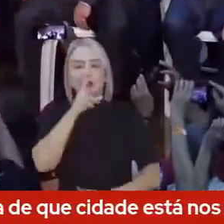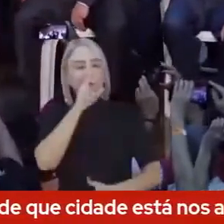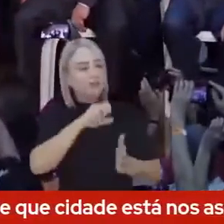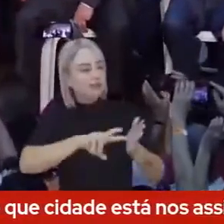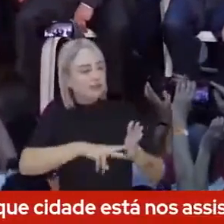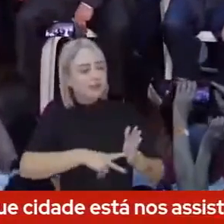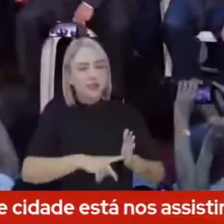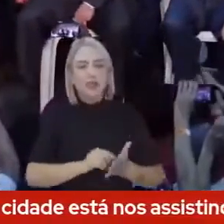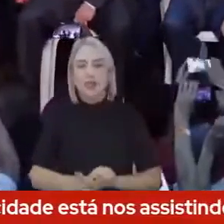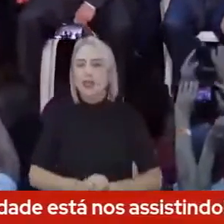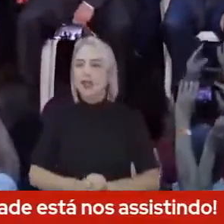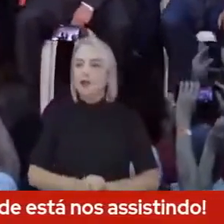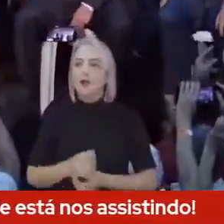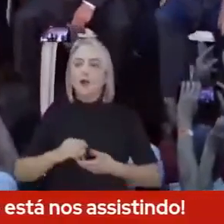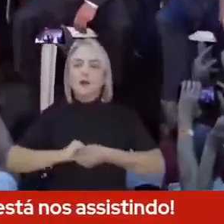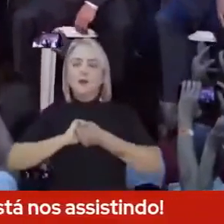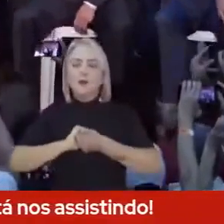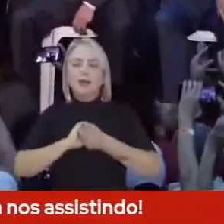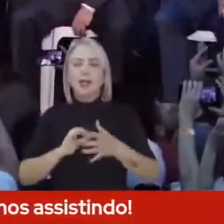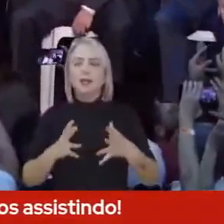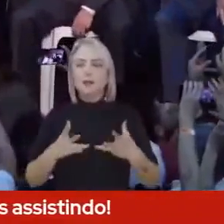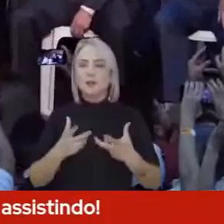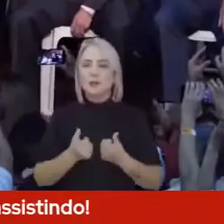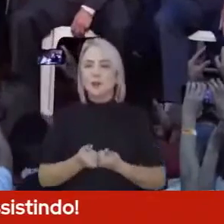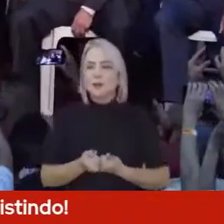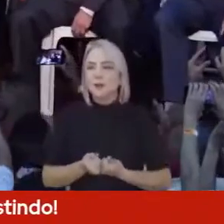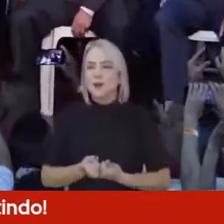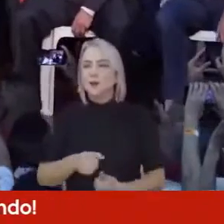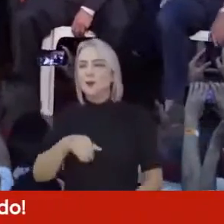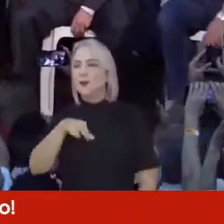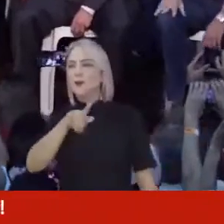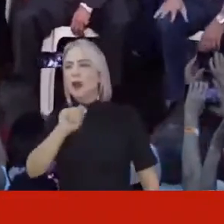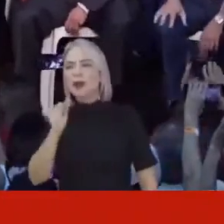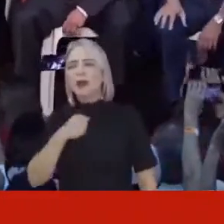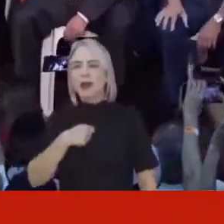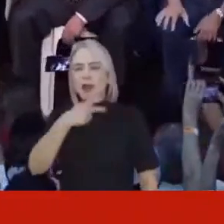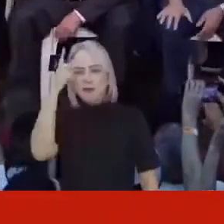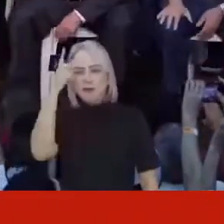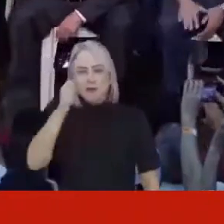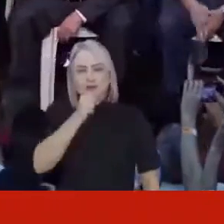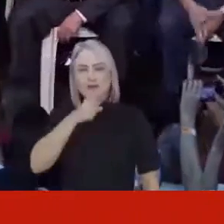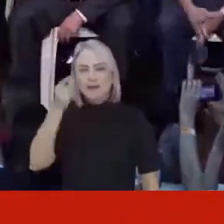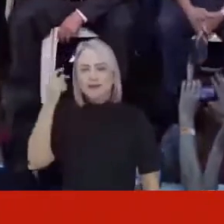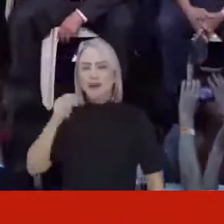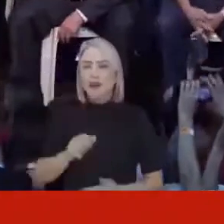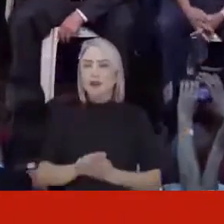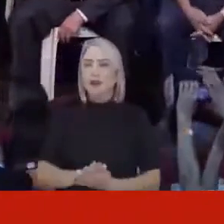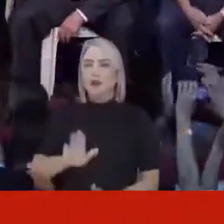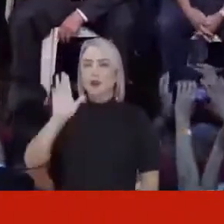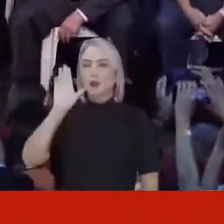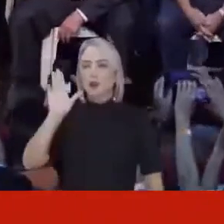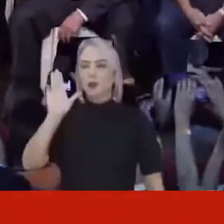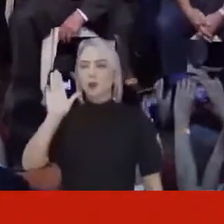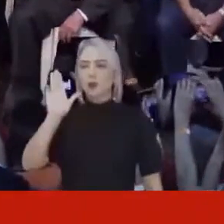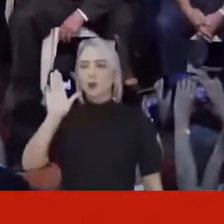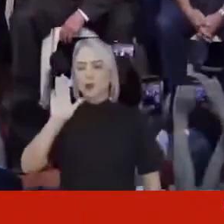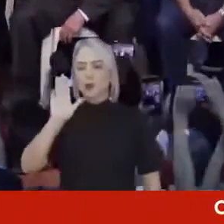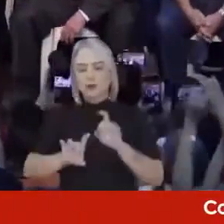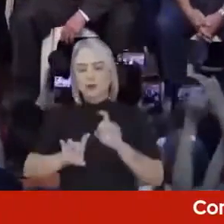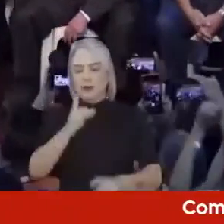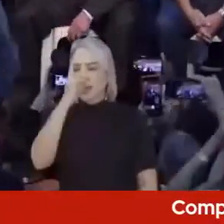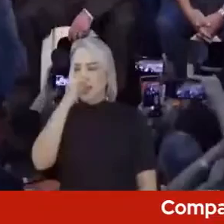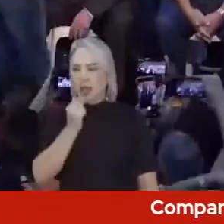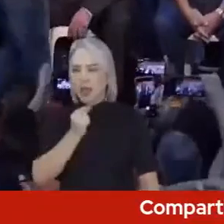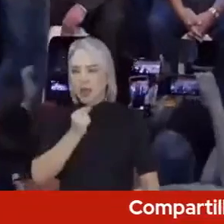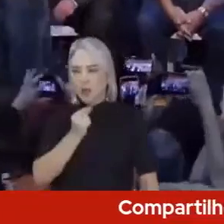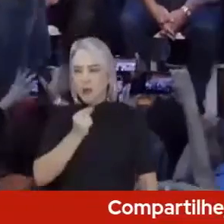Enfim, cumprimentar todos, o Bira, que está aqui, o Magrão, o pessoal antigo aqui, Lula. Cumprimentar especialmente o Geraldo Alckmin, companheiro nosso de